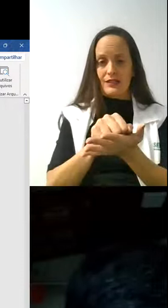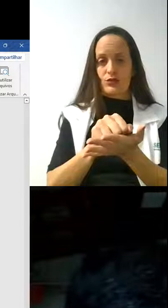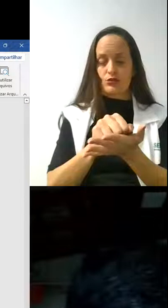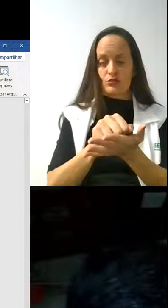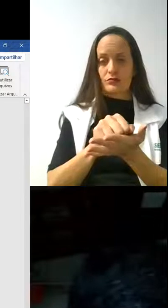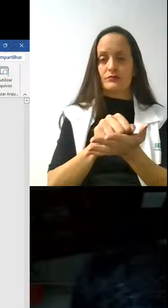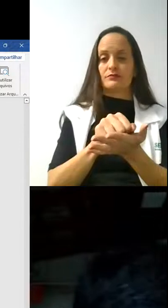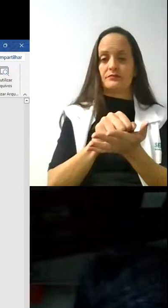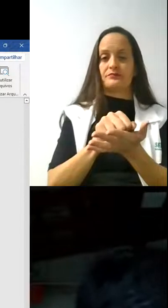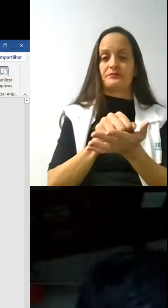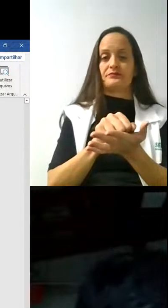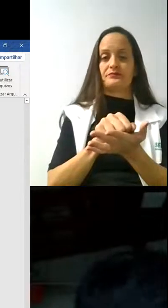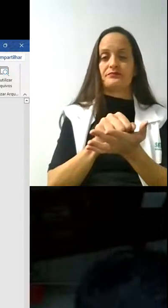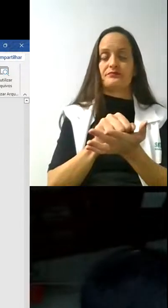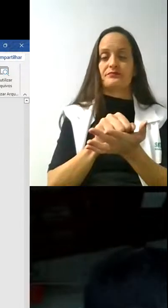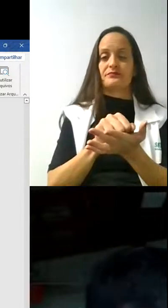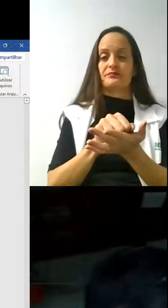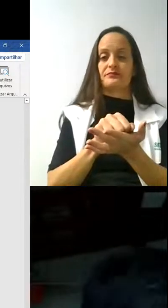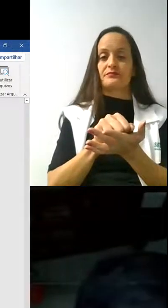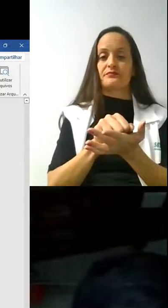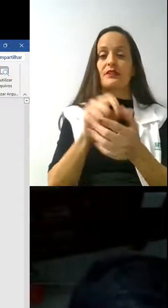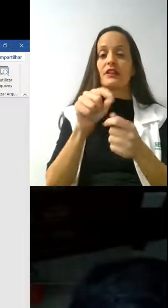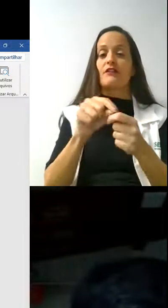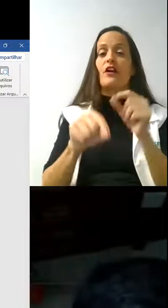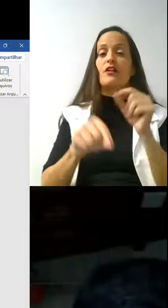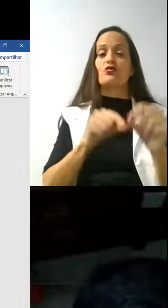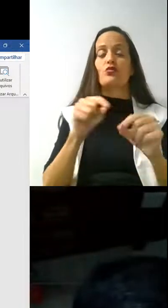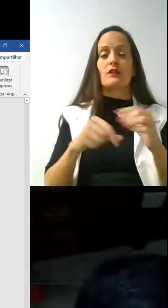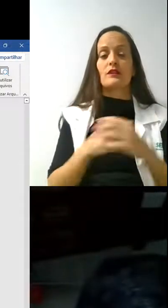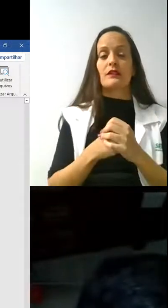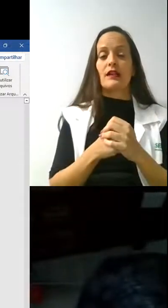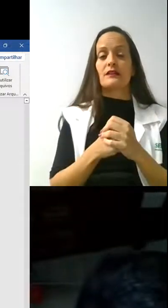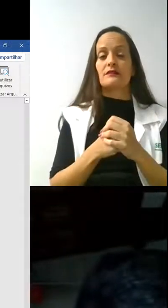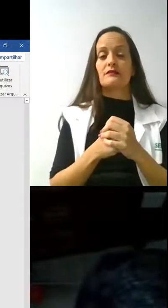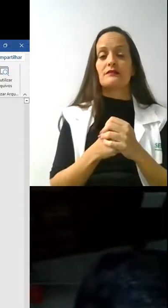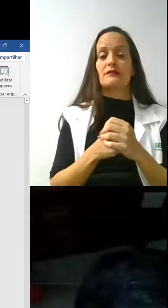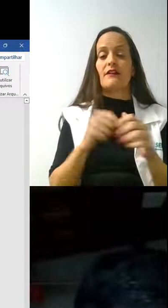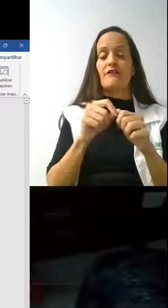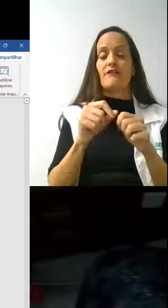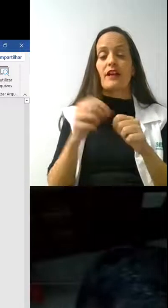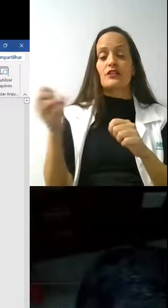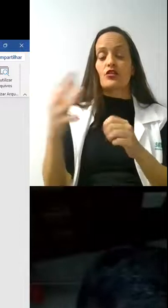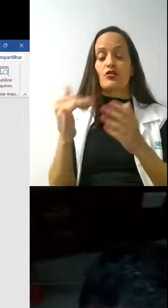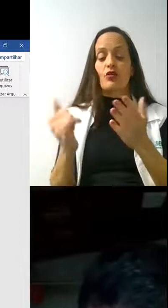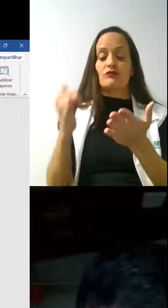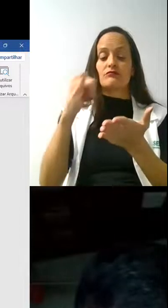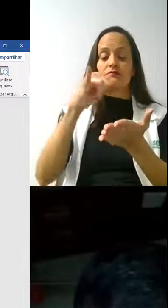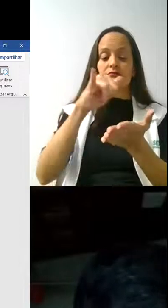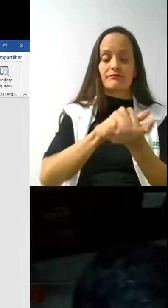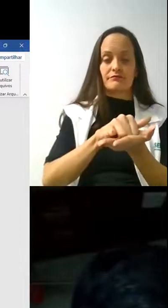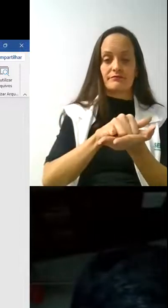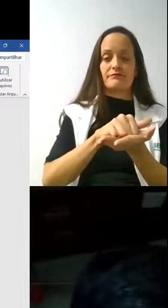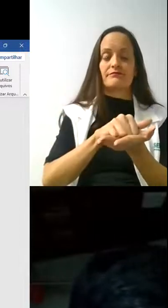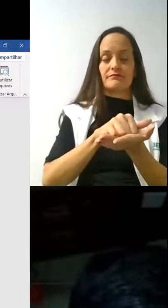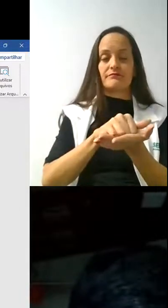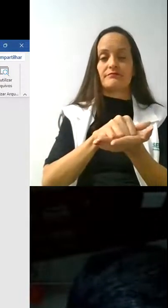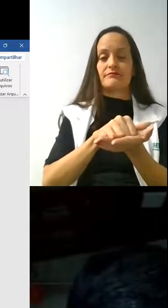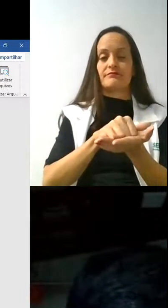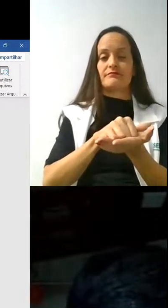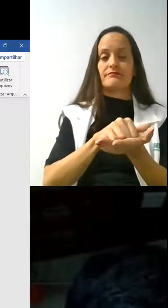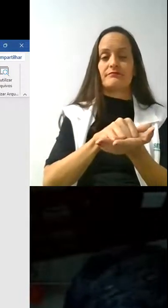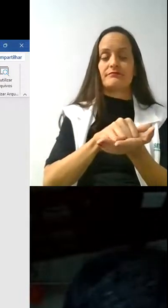a gente retira o cadastrado e faz o quê? E instala o projetado, né? Porque essa é